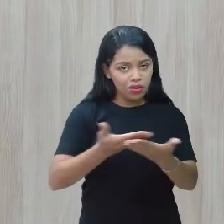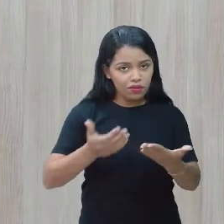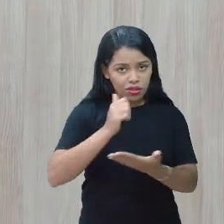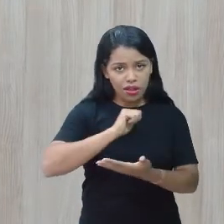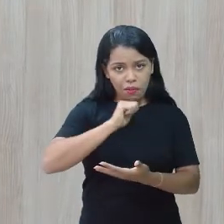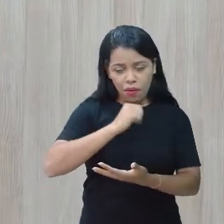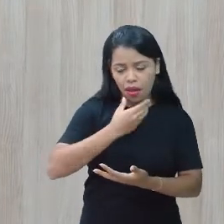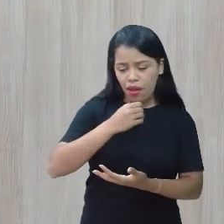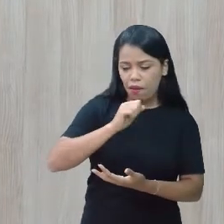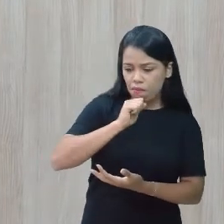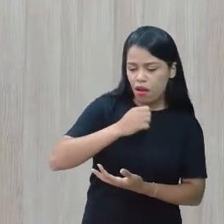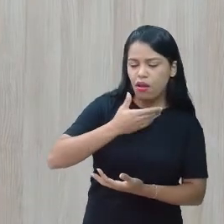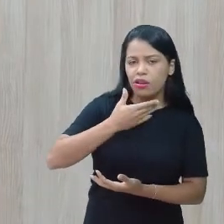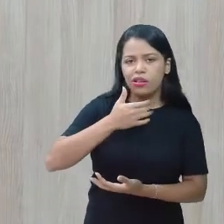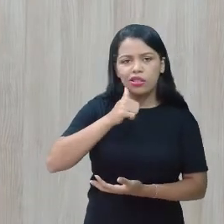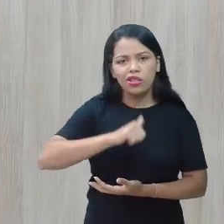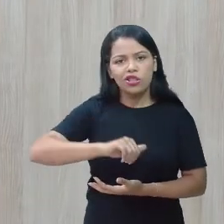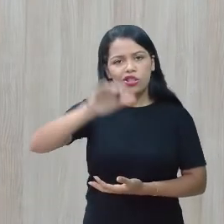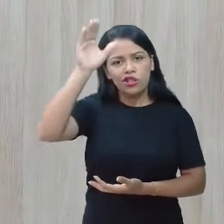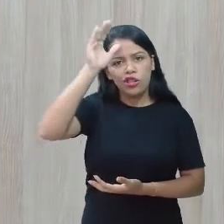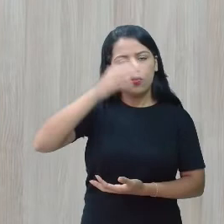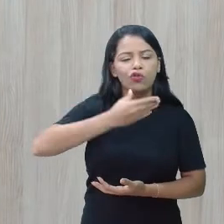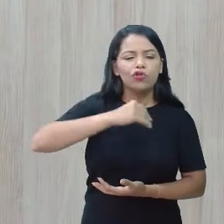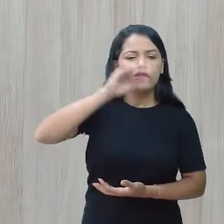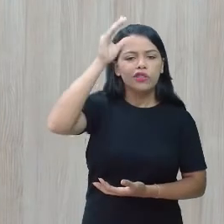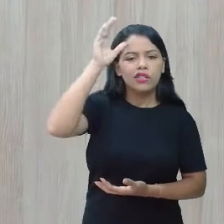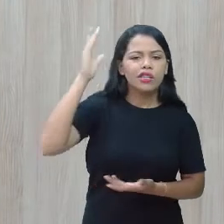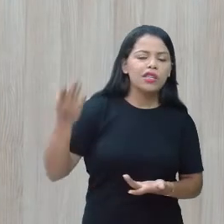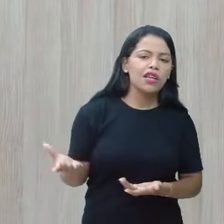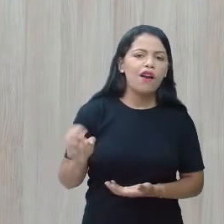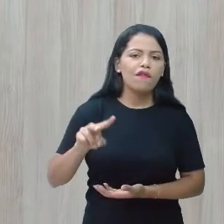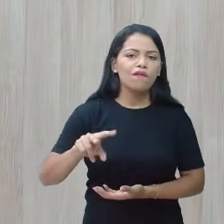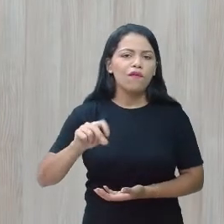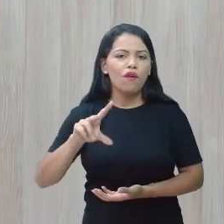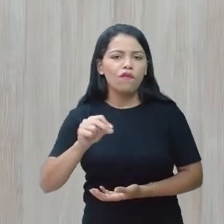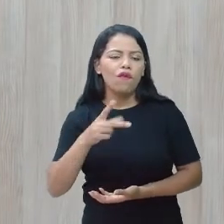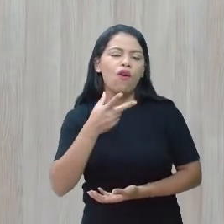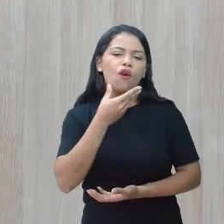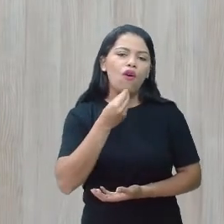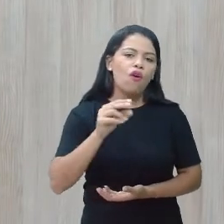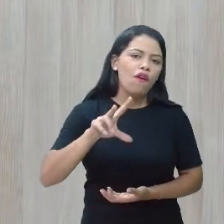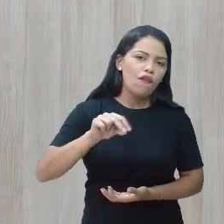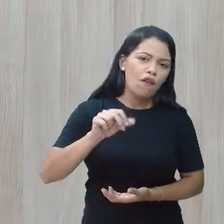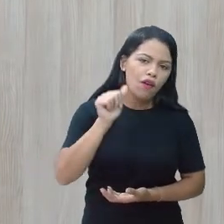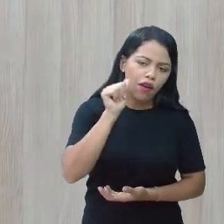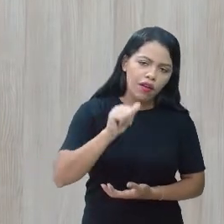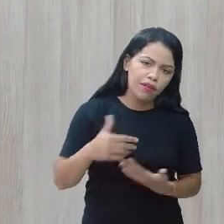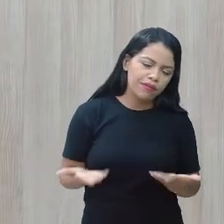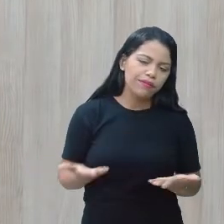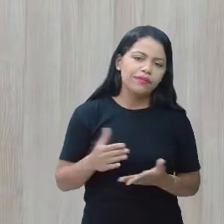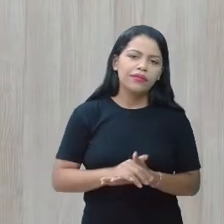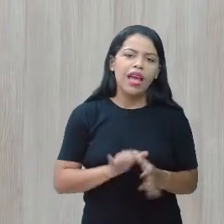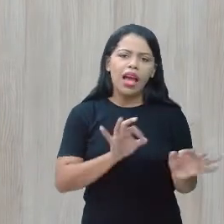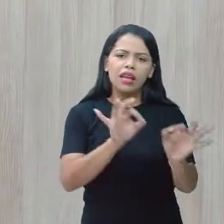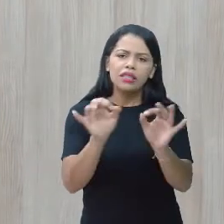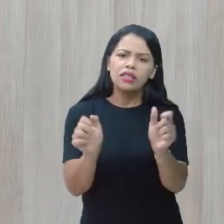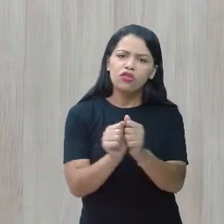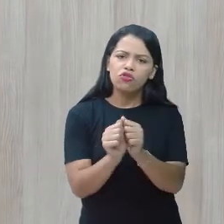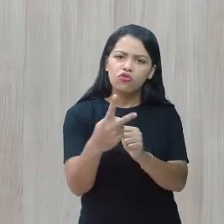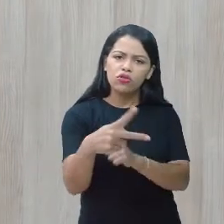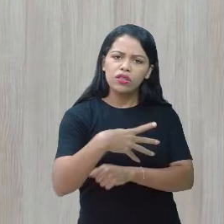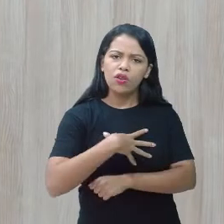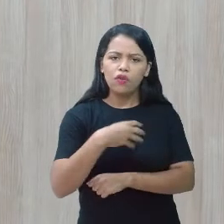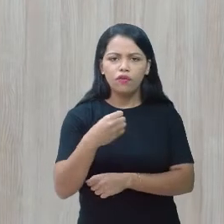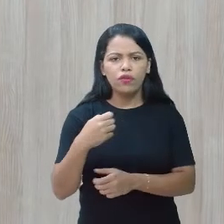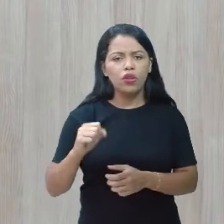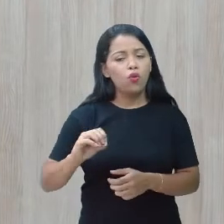tio, tia, avô, avó, assiste junto com o seu filho ou promove esse ambiente tranquilo para ele